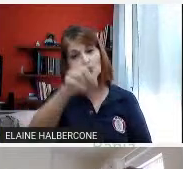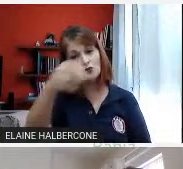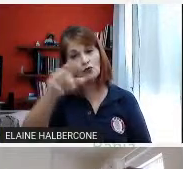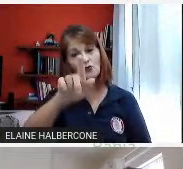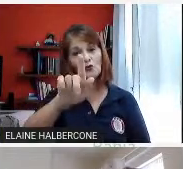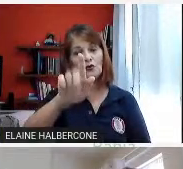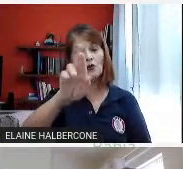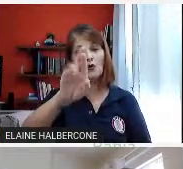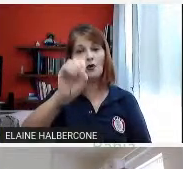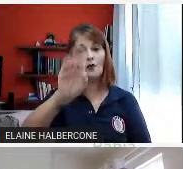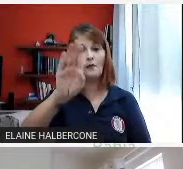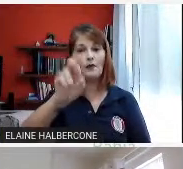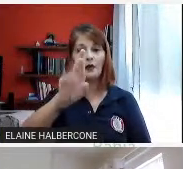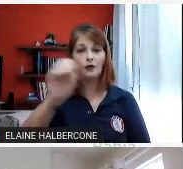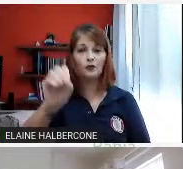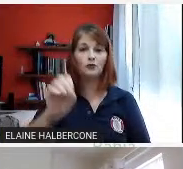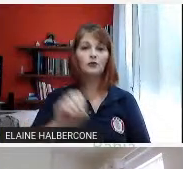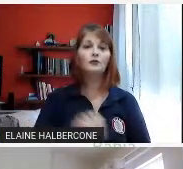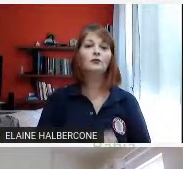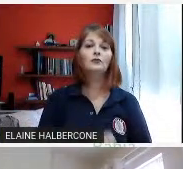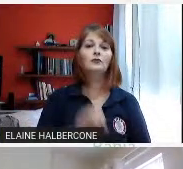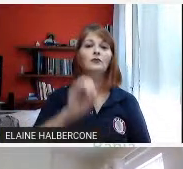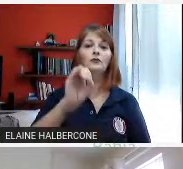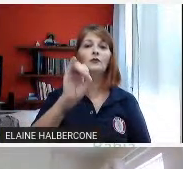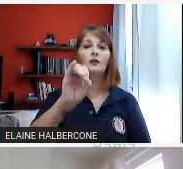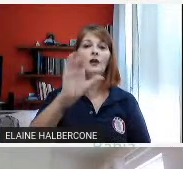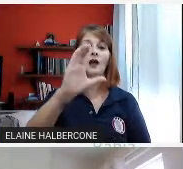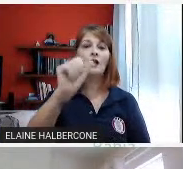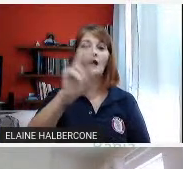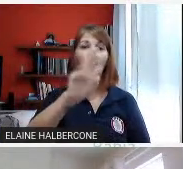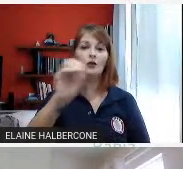Ícaro Benevides.